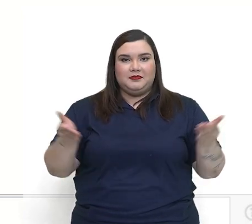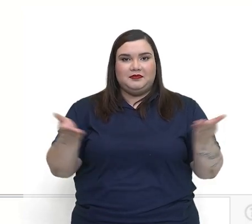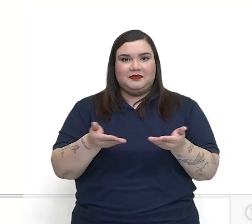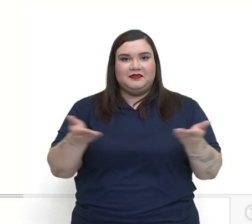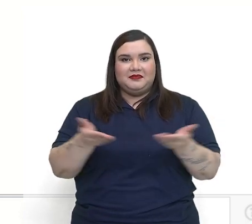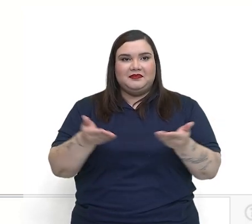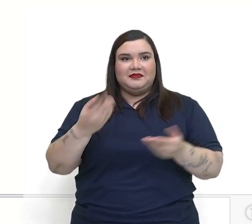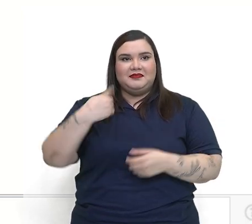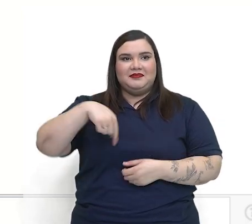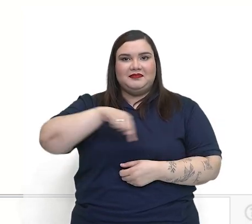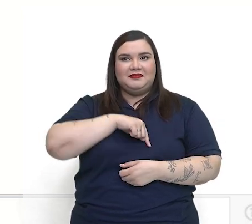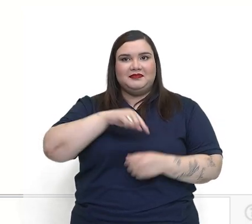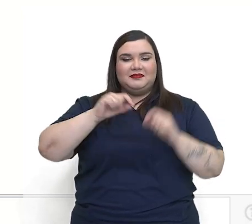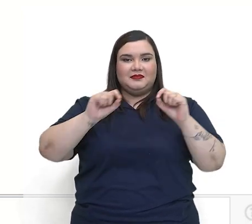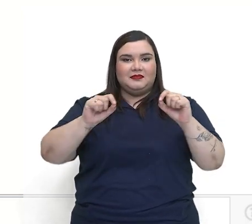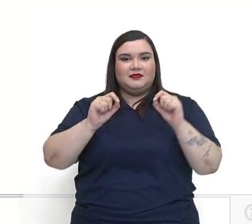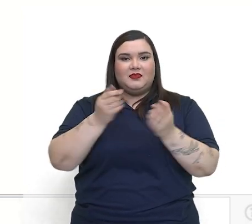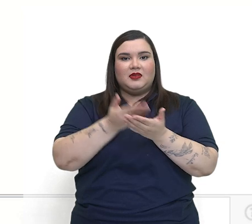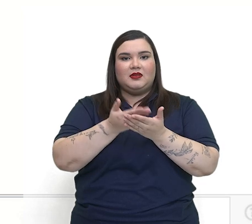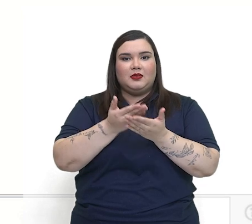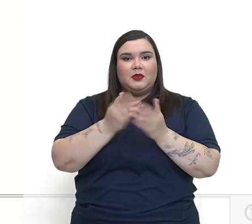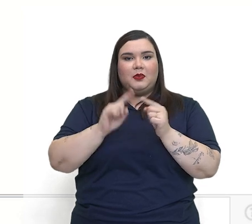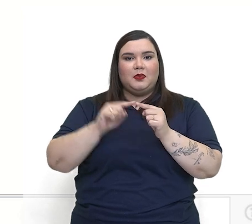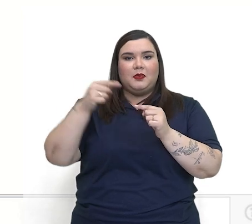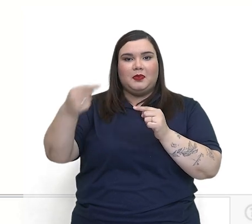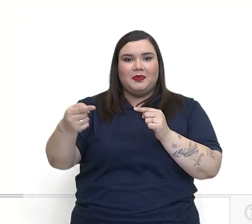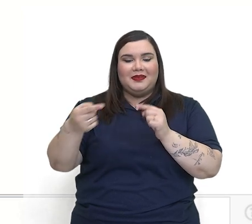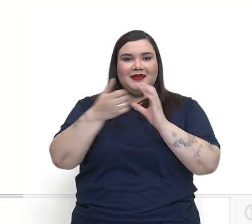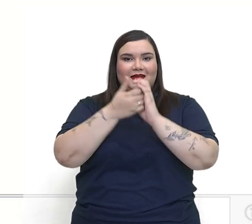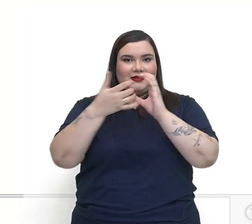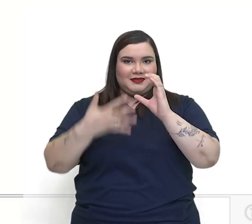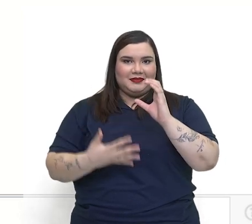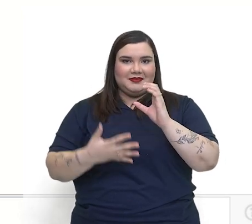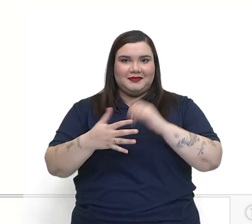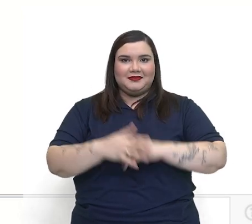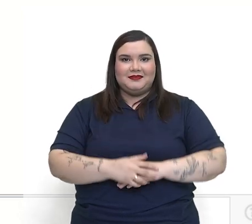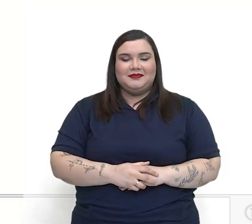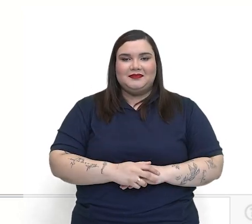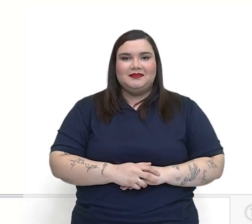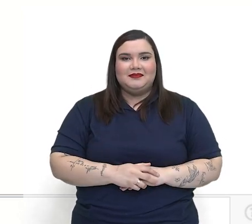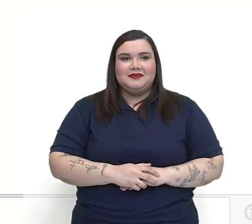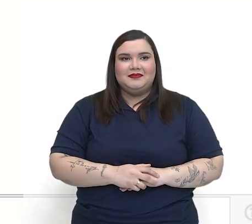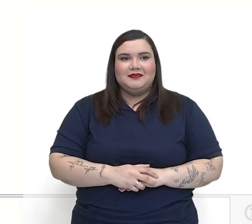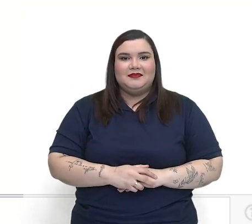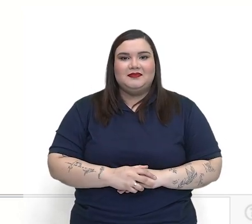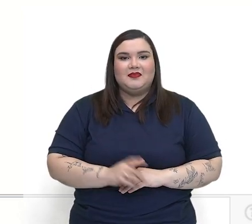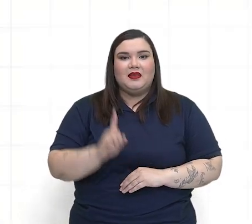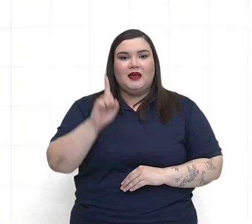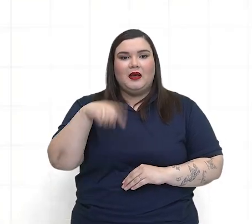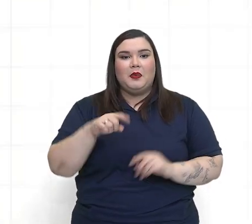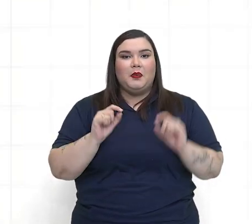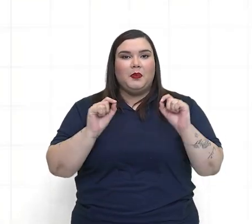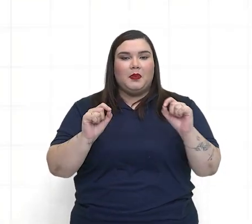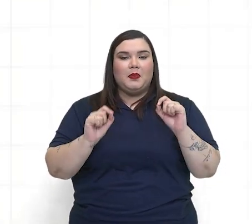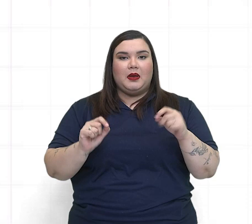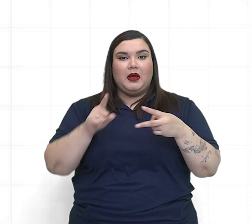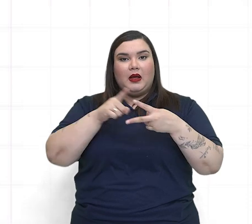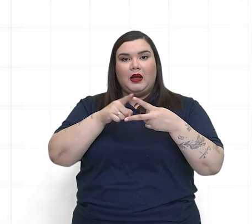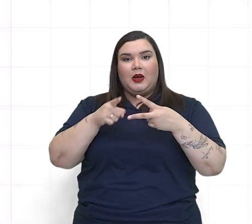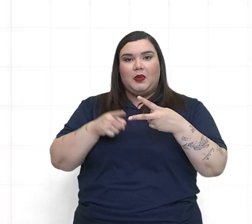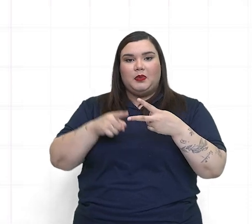né, falar sobre o nosso próximo elemento, que é o nosso ângulo